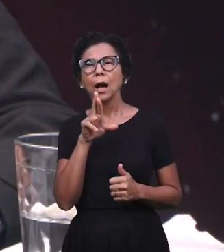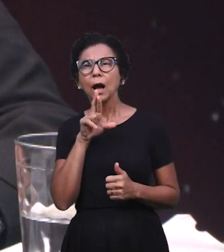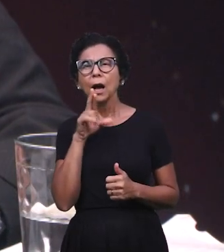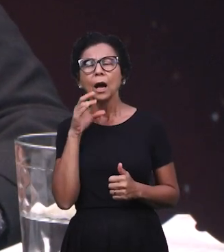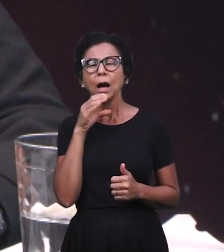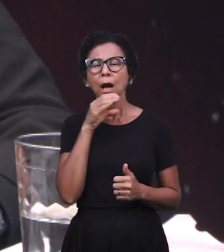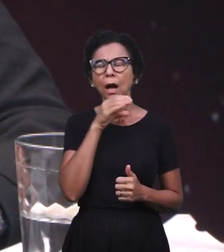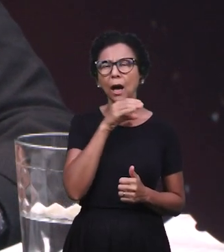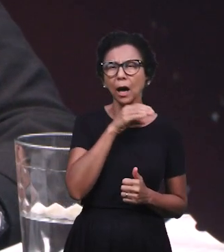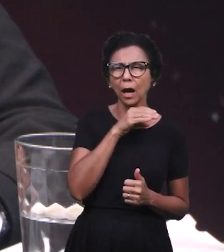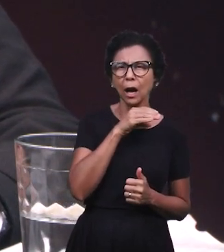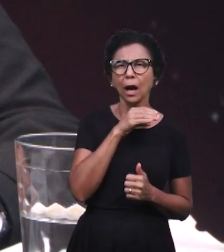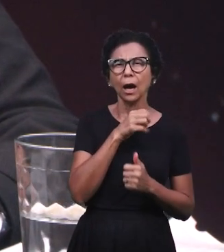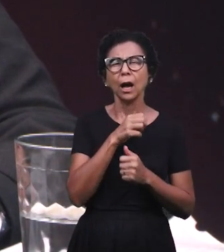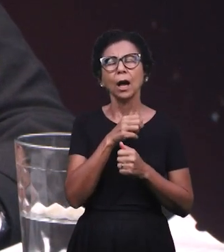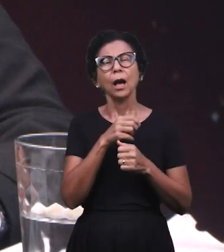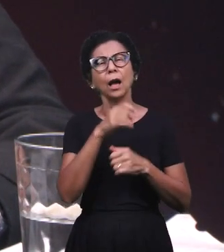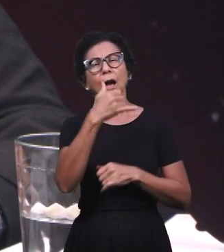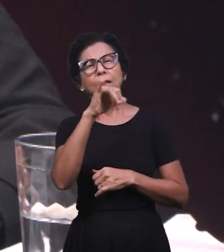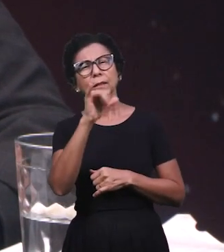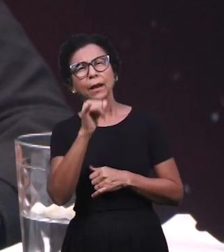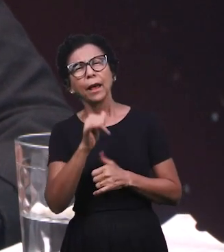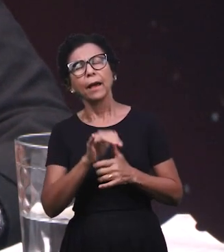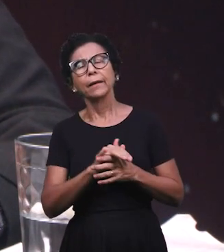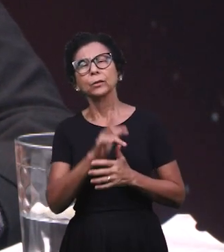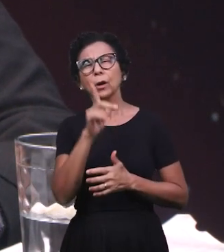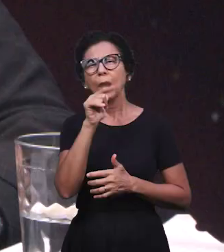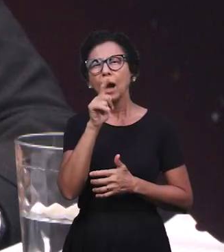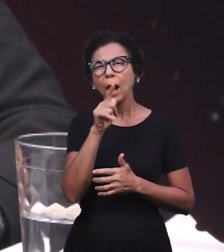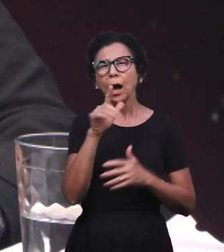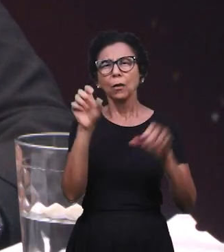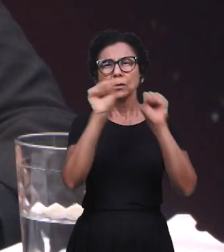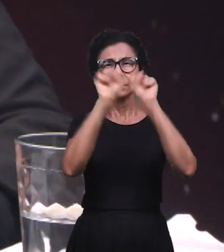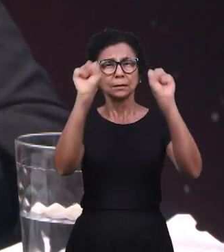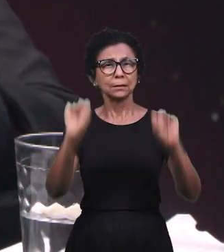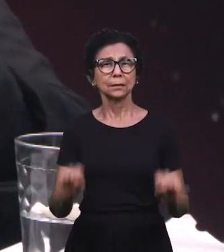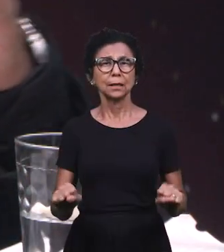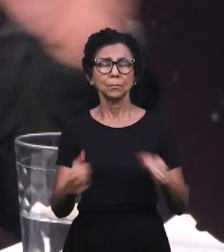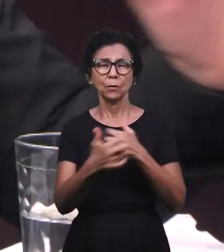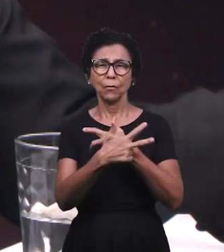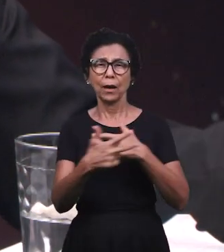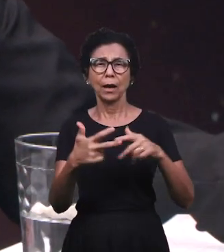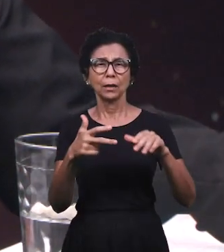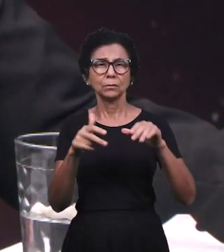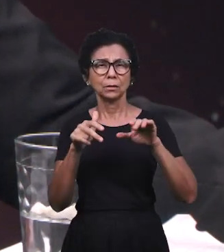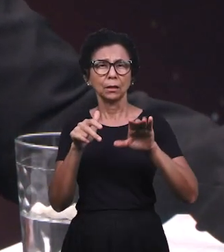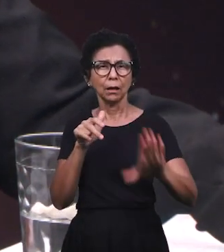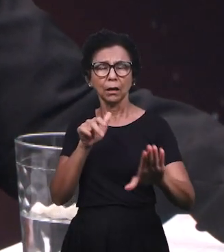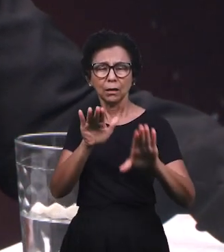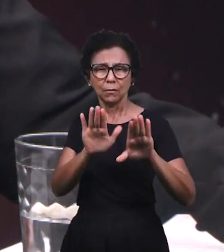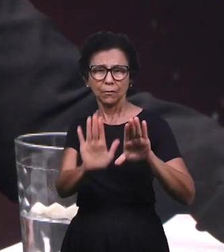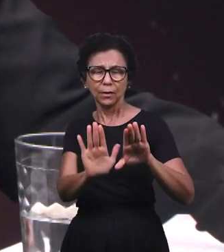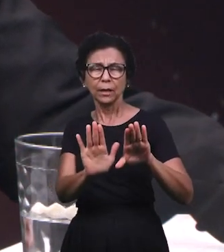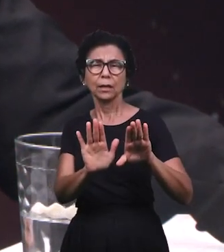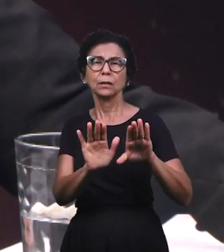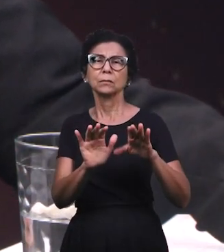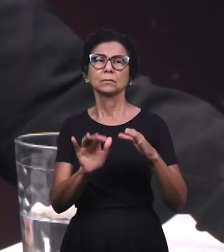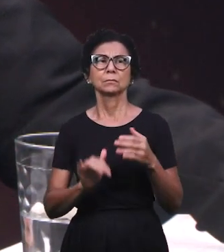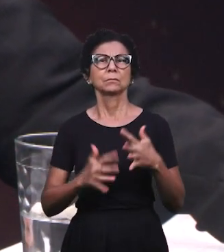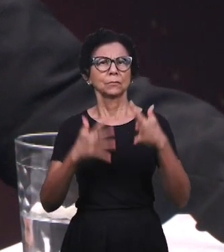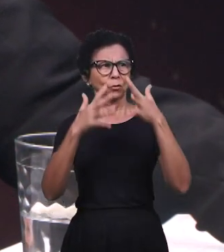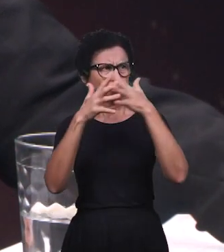bomba, sistema elétrico, sistema hidráulico, vários sistemas, sistema de frenagem. É complexo, não é? Só que